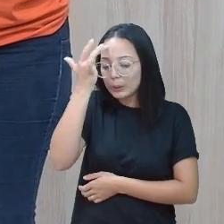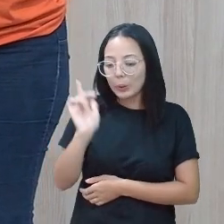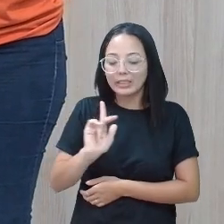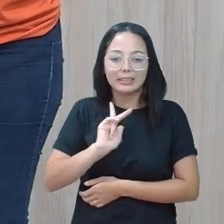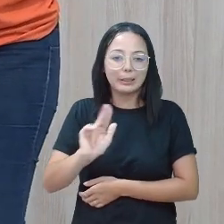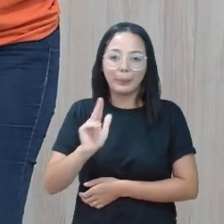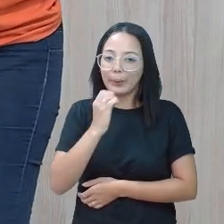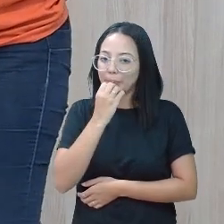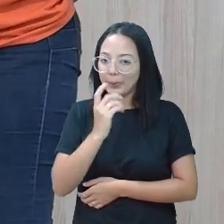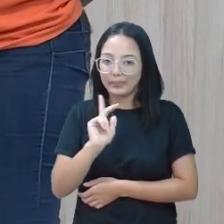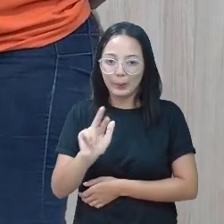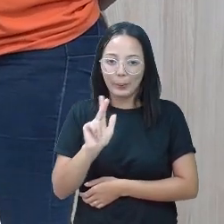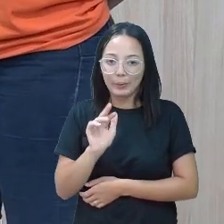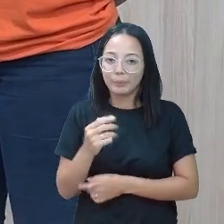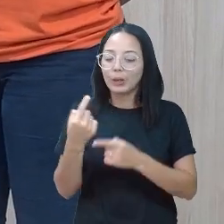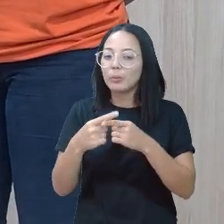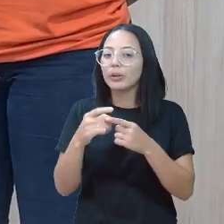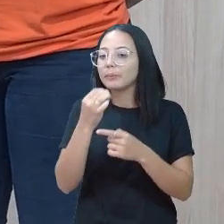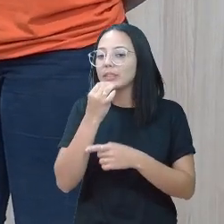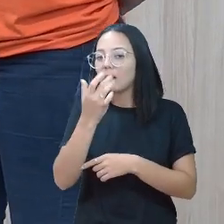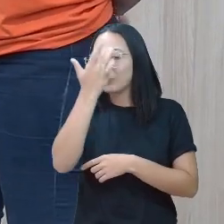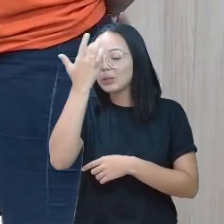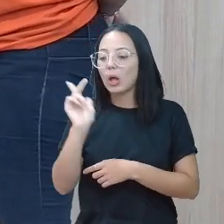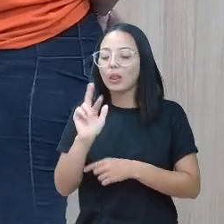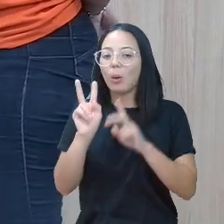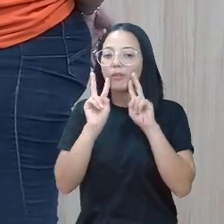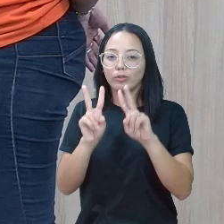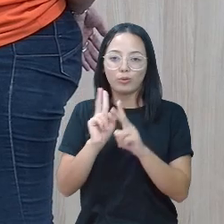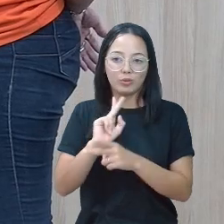boa. A pessoa não é bem visto.